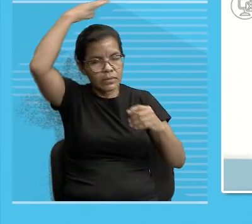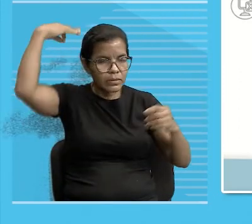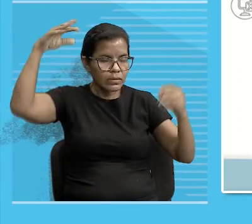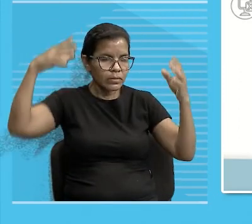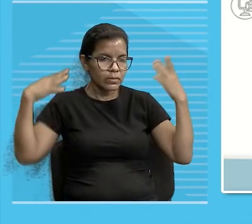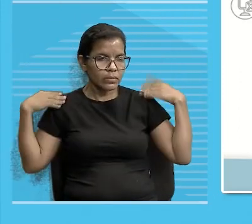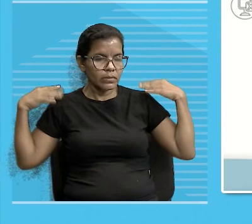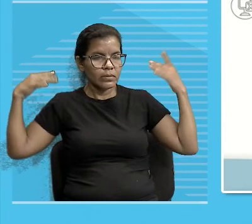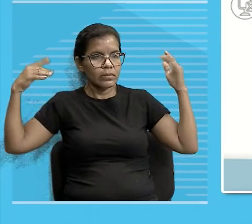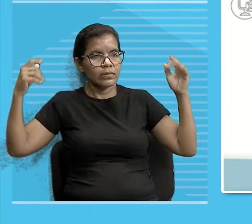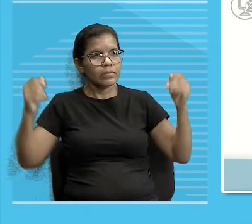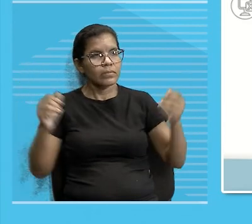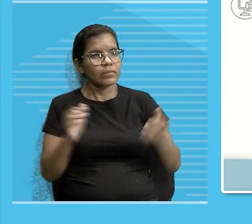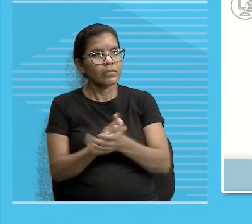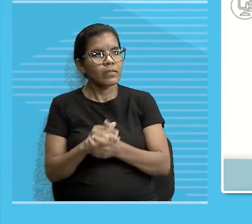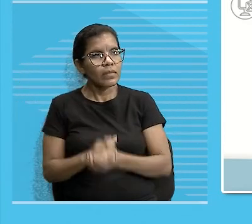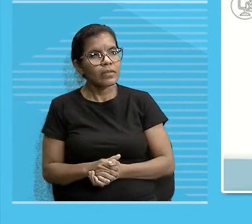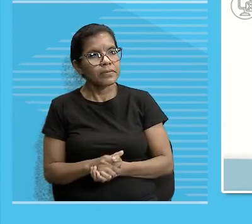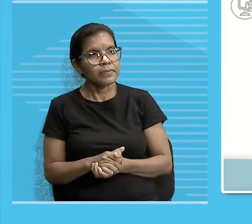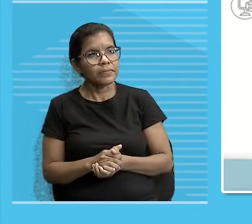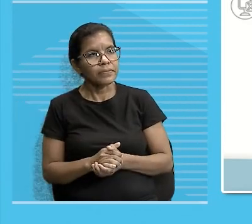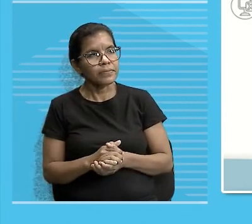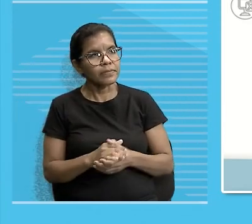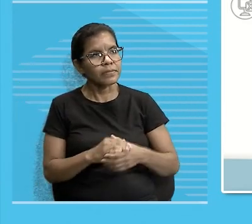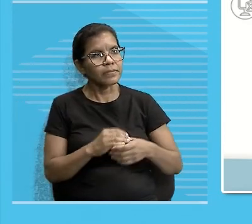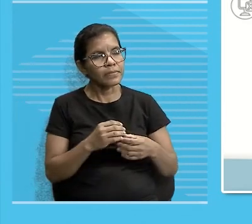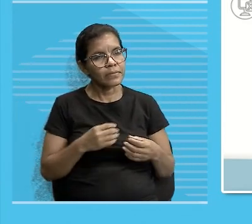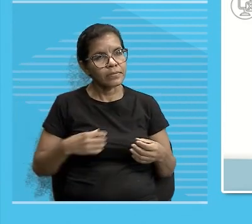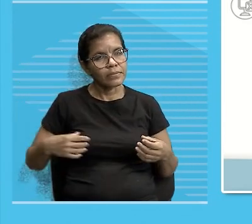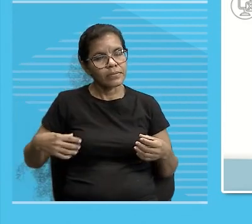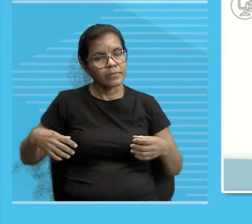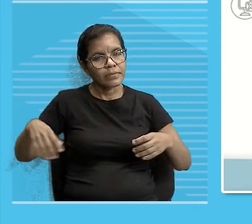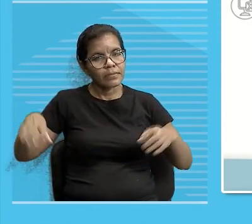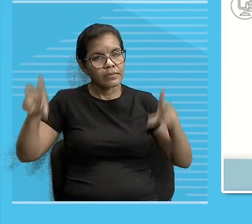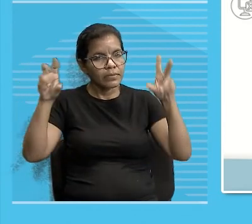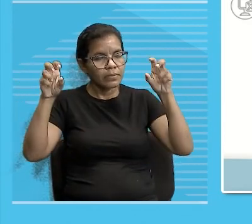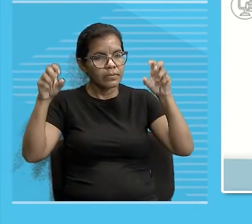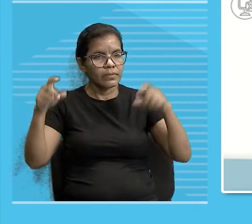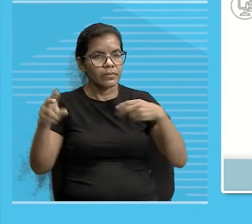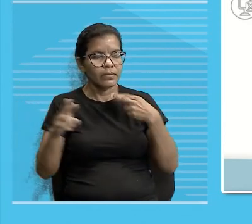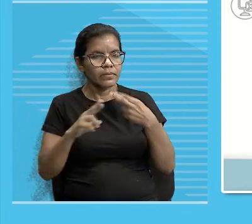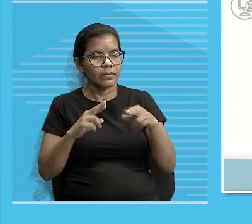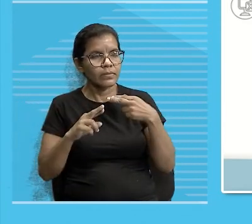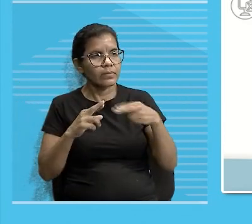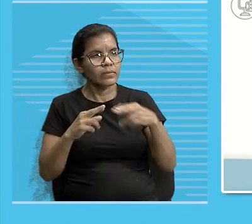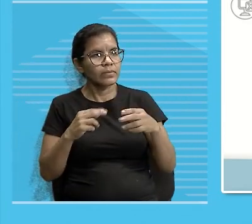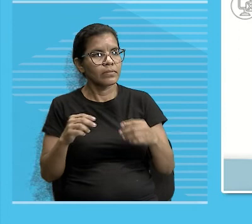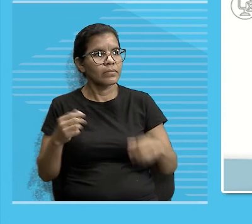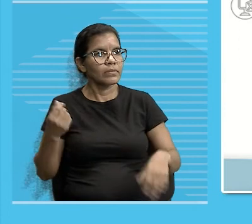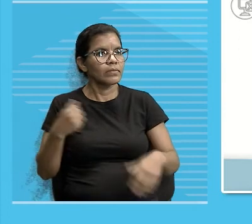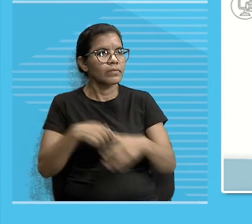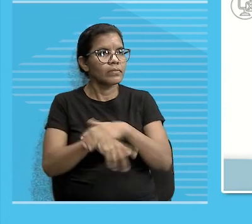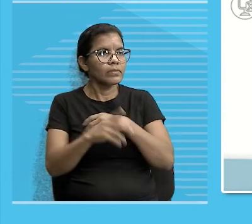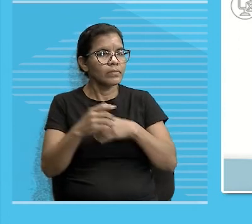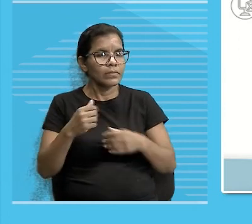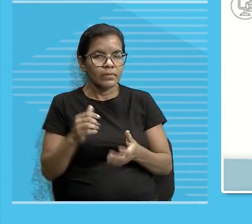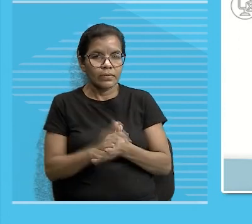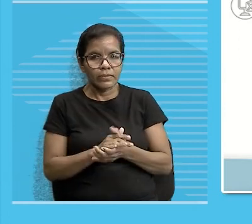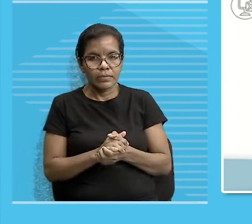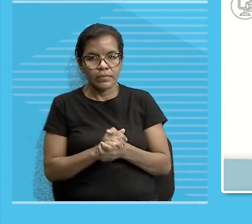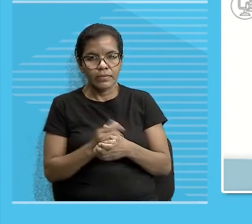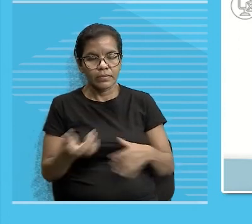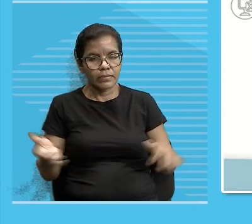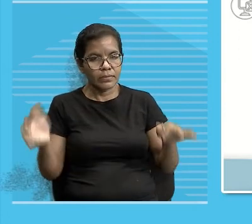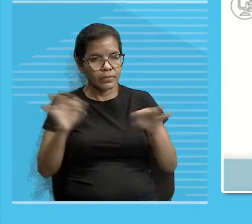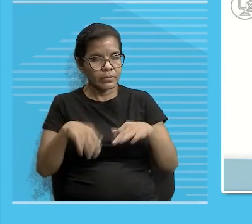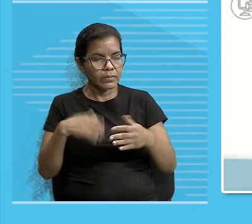Taíde traz essa técnica também de uma temática religiosa. Olha uma questãozinha, galera, para a gente fechar essa aula de